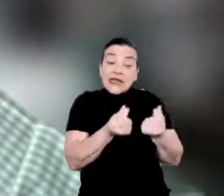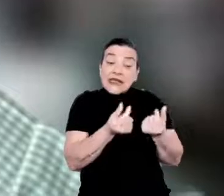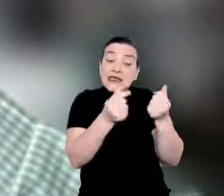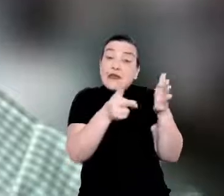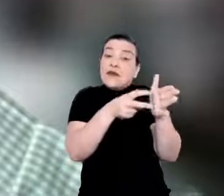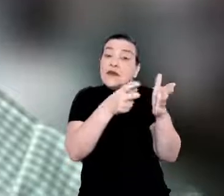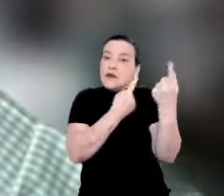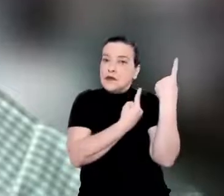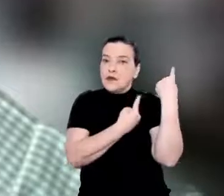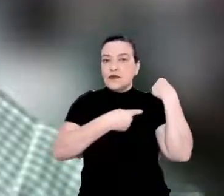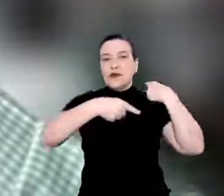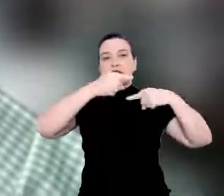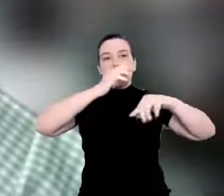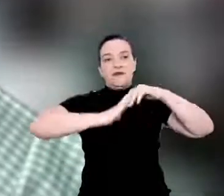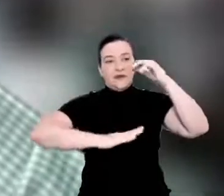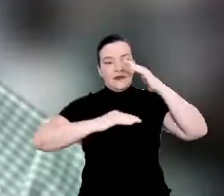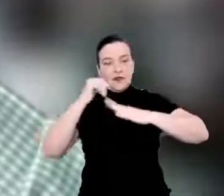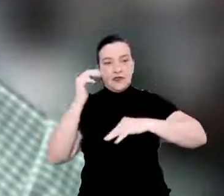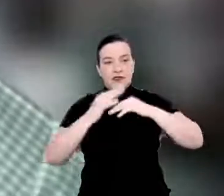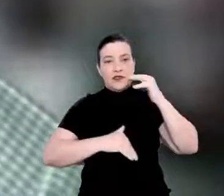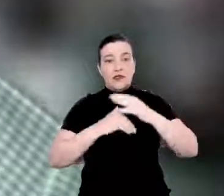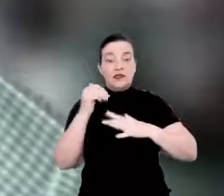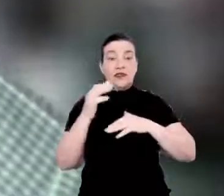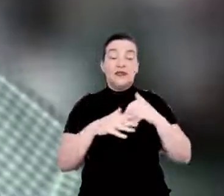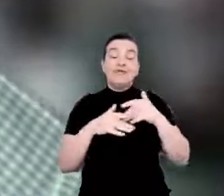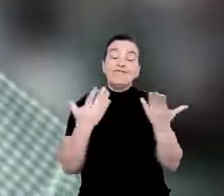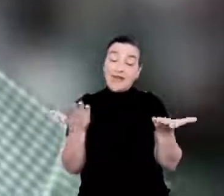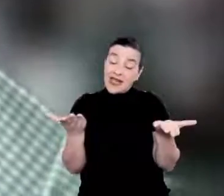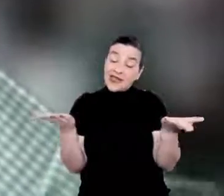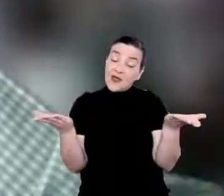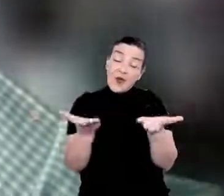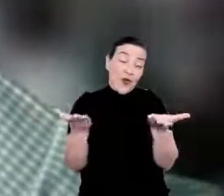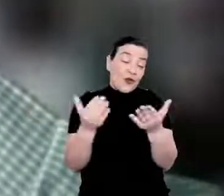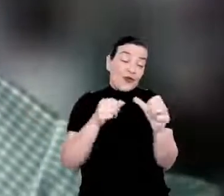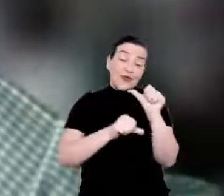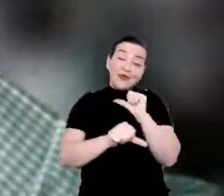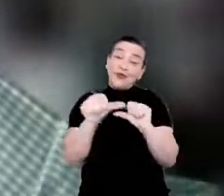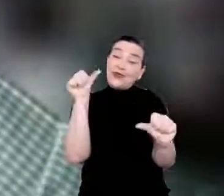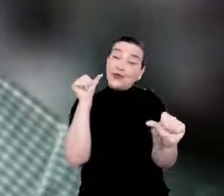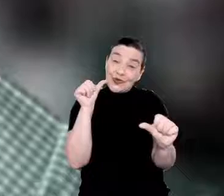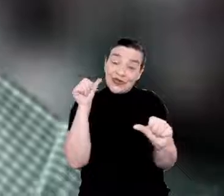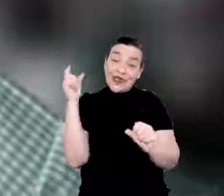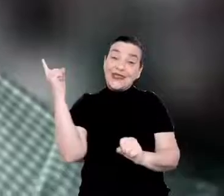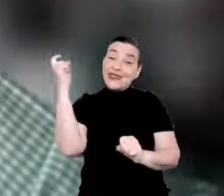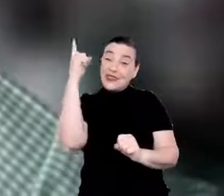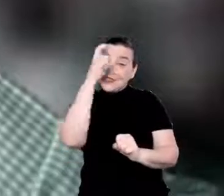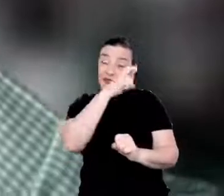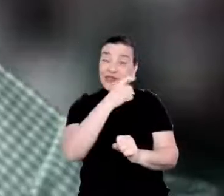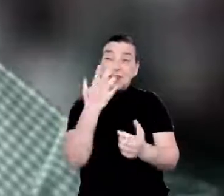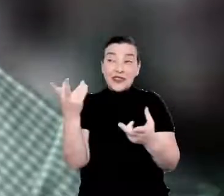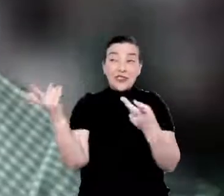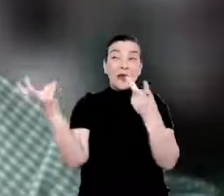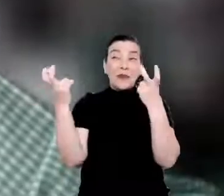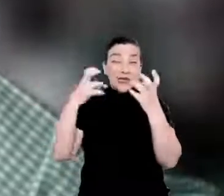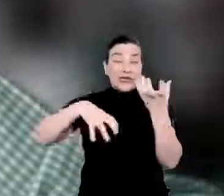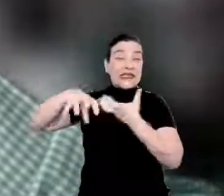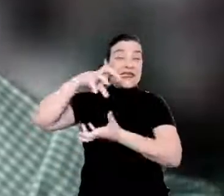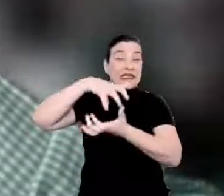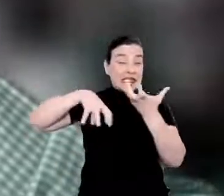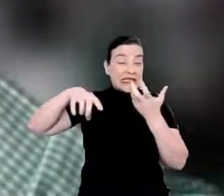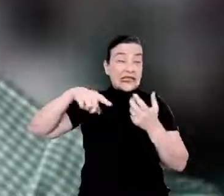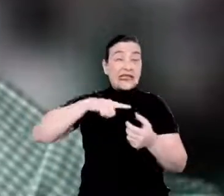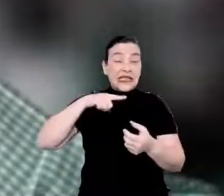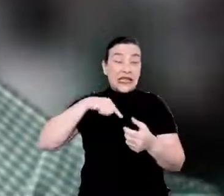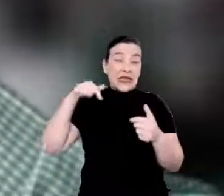produtivas gerencialistas. Estão com dificuldade de mudar, mesmo se antevendo uma grande crise. Essas práticas talvez não